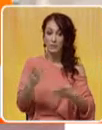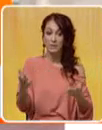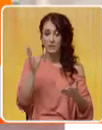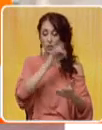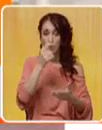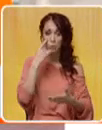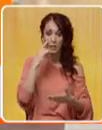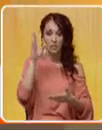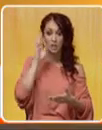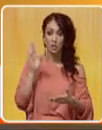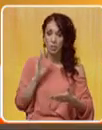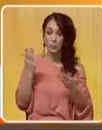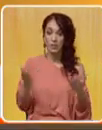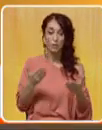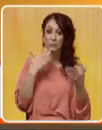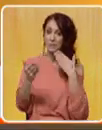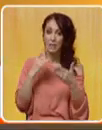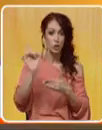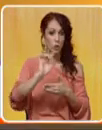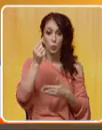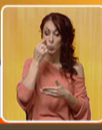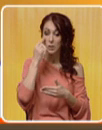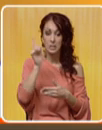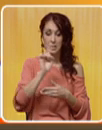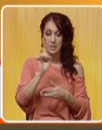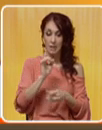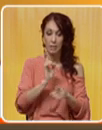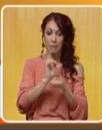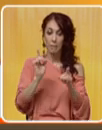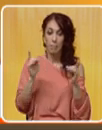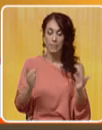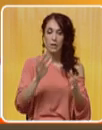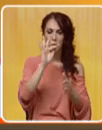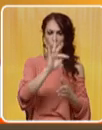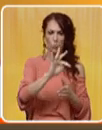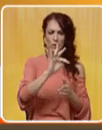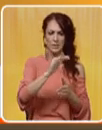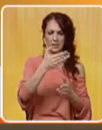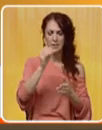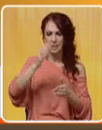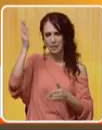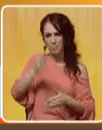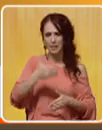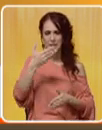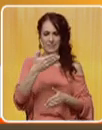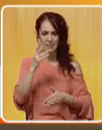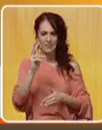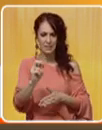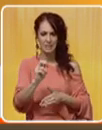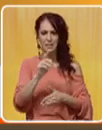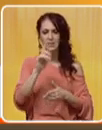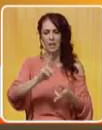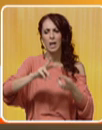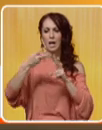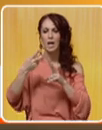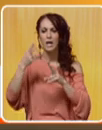me reconhecem na tropa também não me reconheciam na peça pois acho que não 470 bar 63 vou pir ao nosso realizador que passe